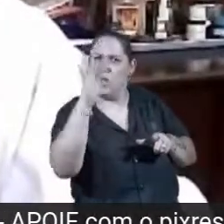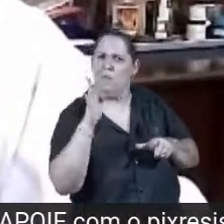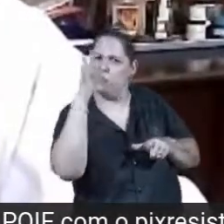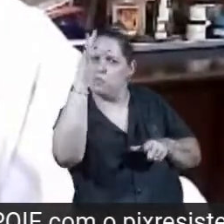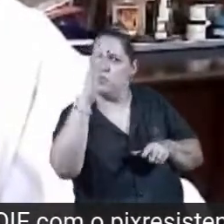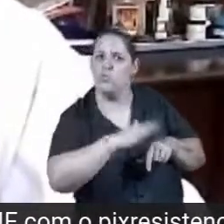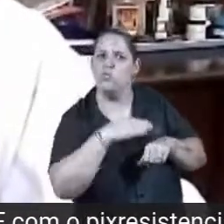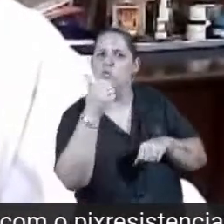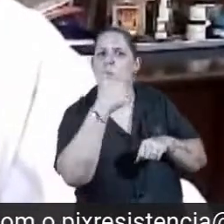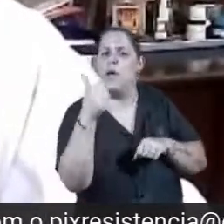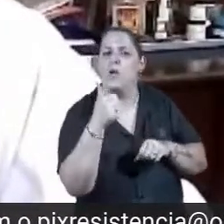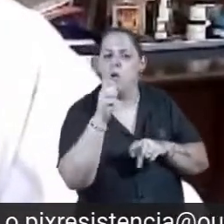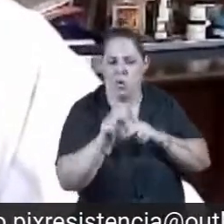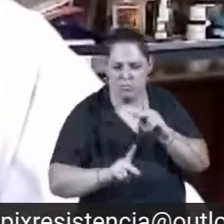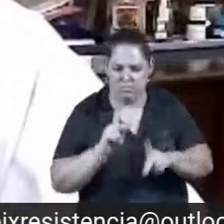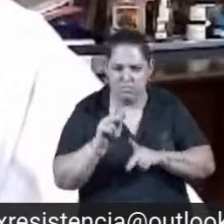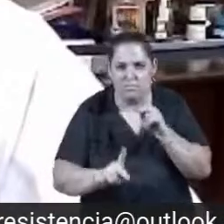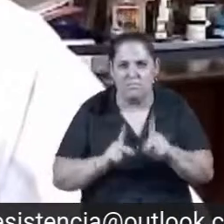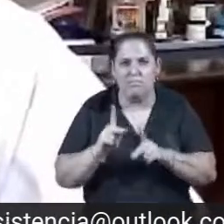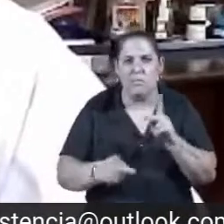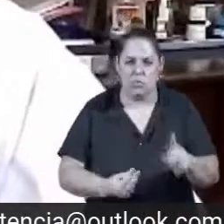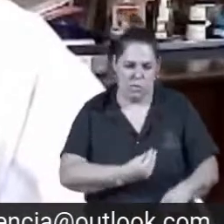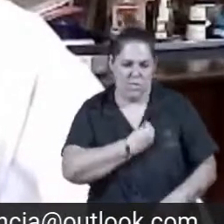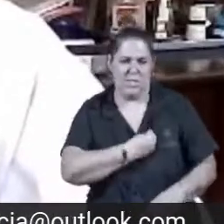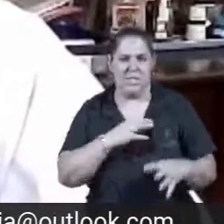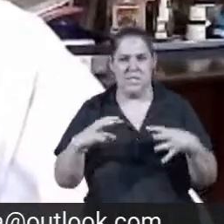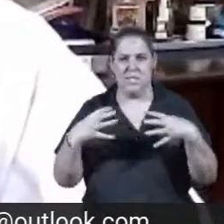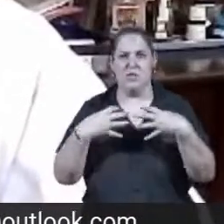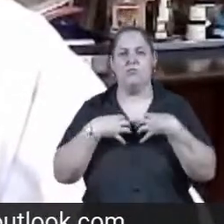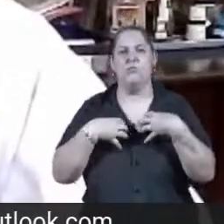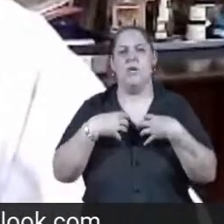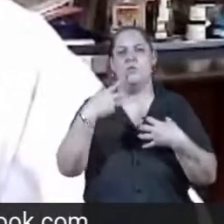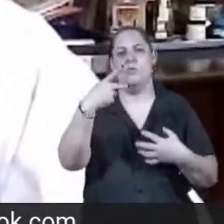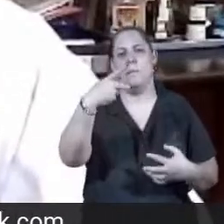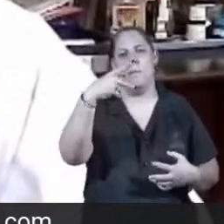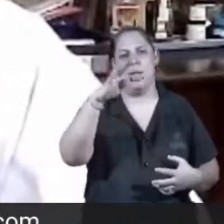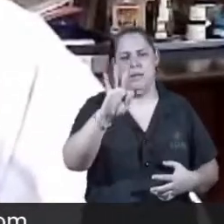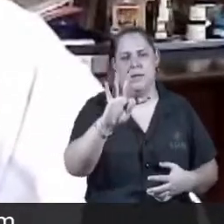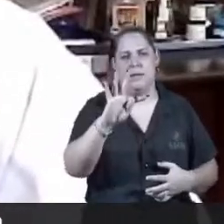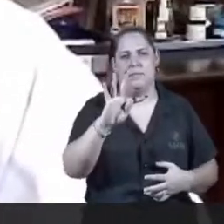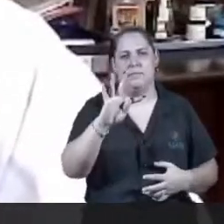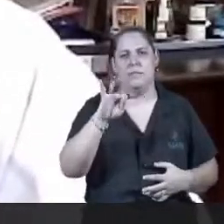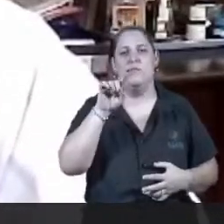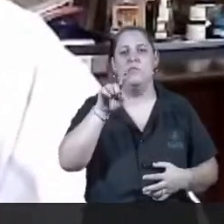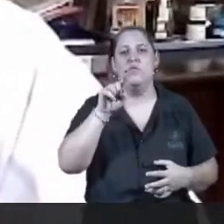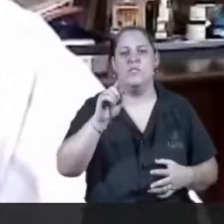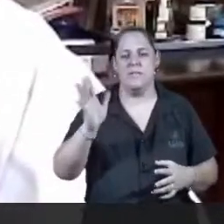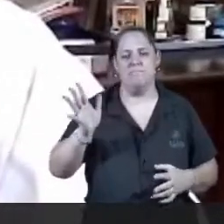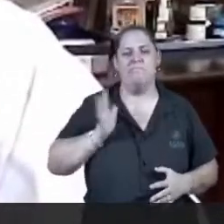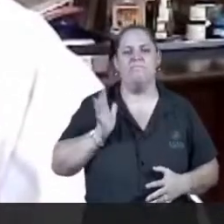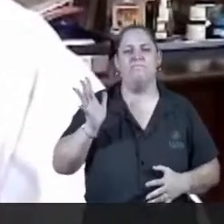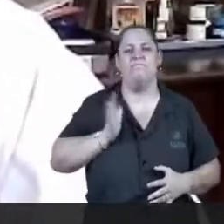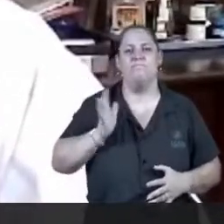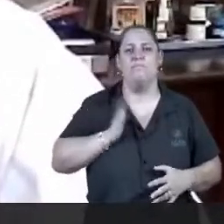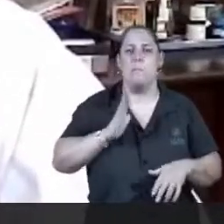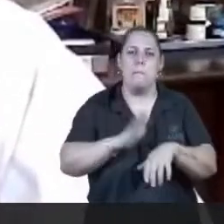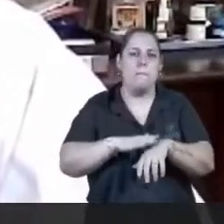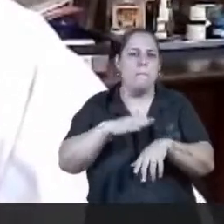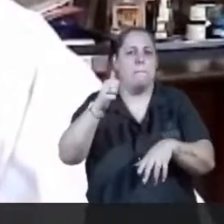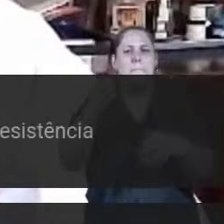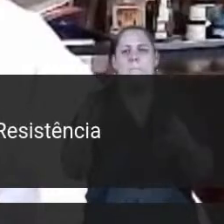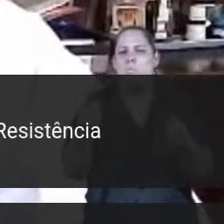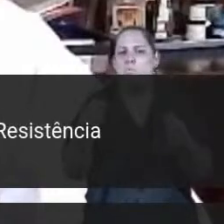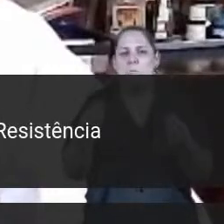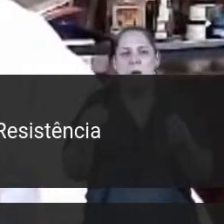da questão humana que nós defendemos dentro do nosso partido. Por isso, companheiro, você enriquece muito, não só a